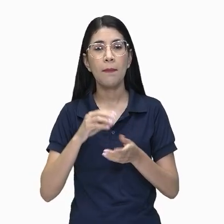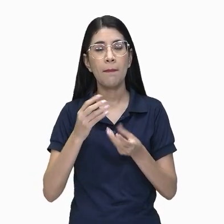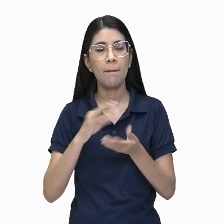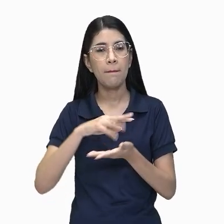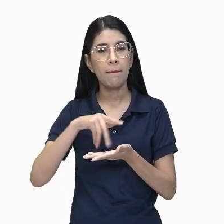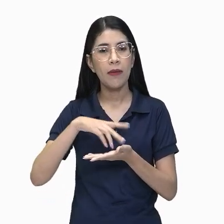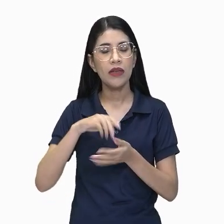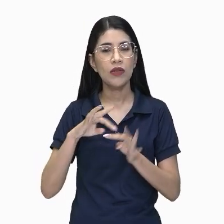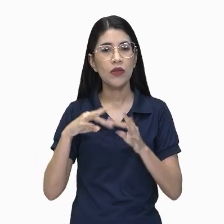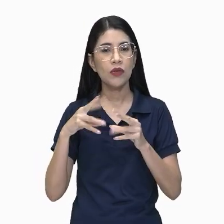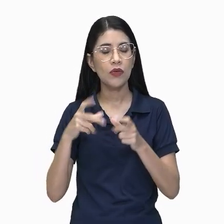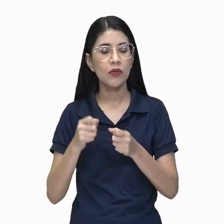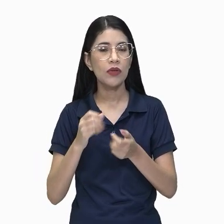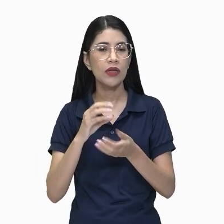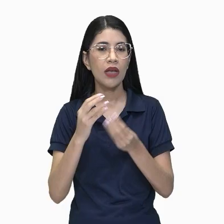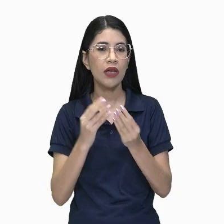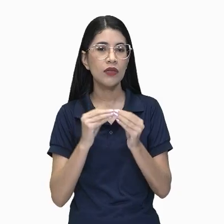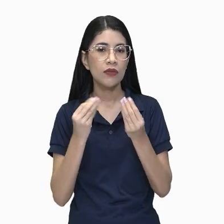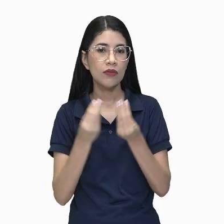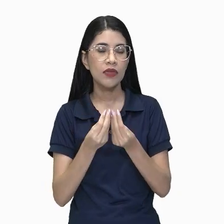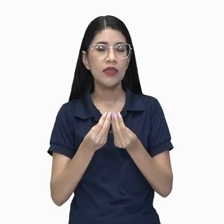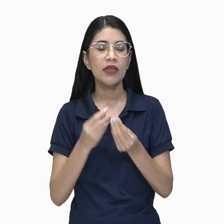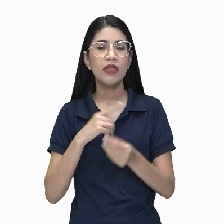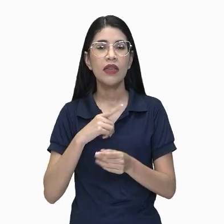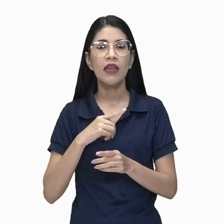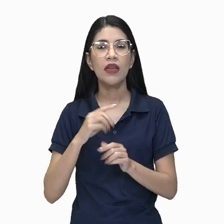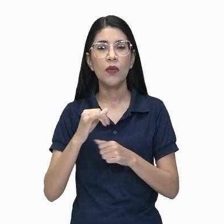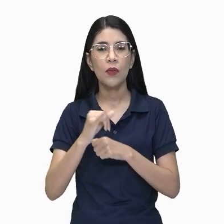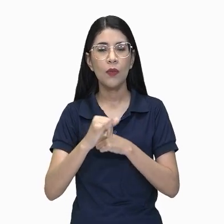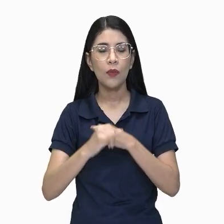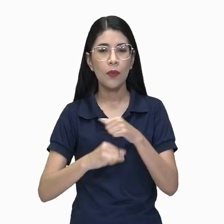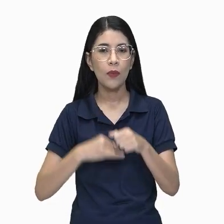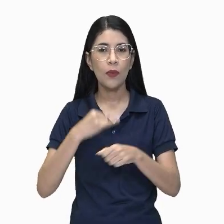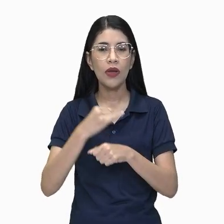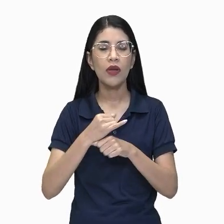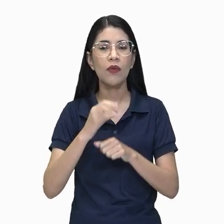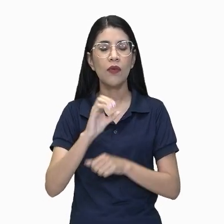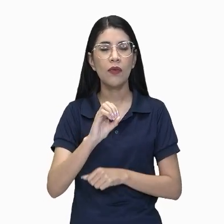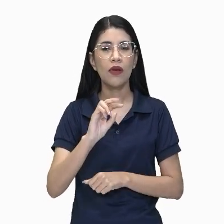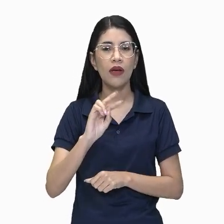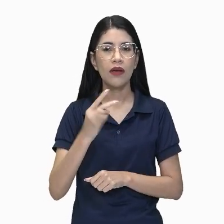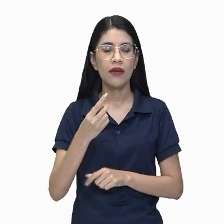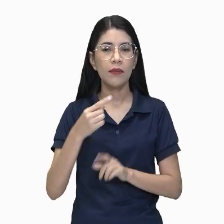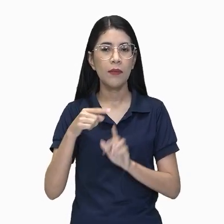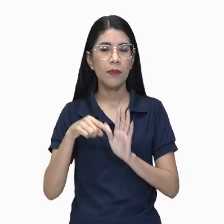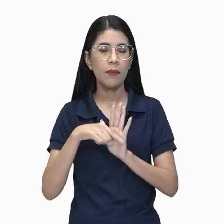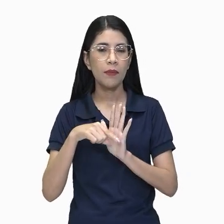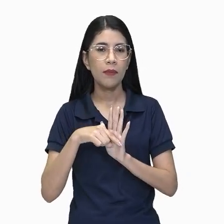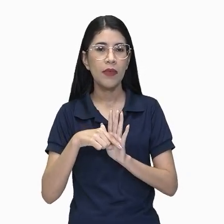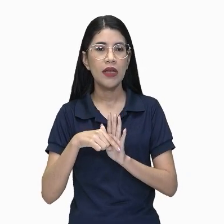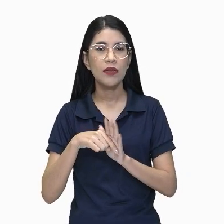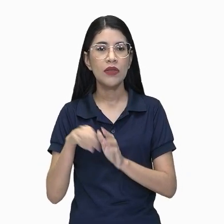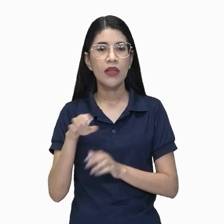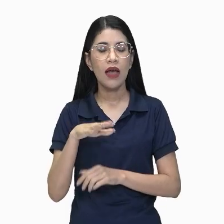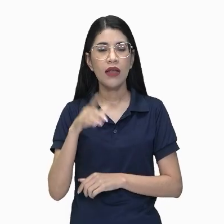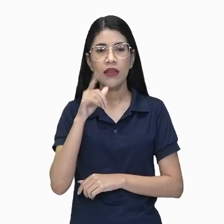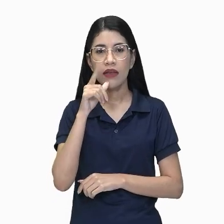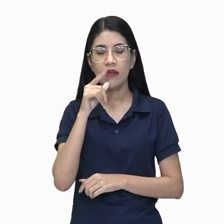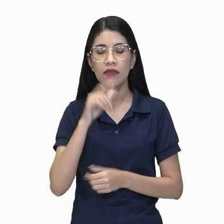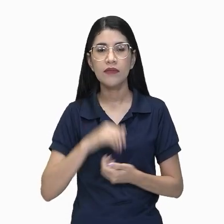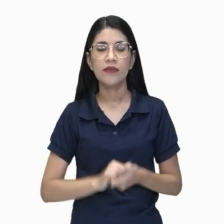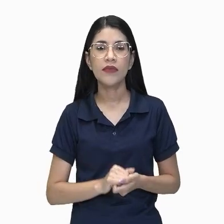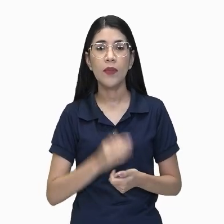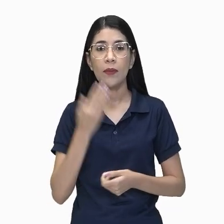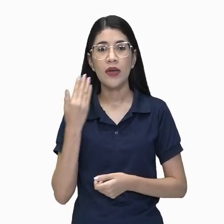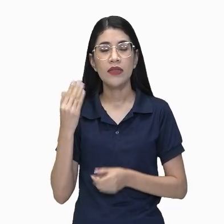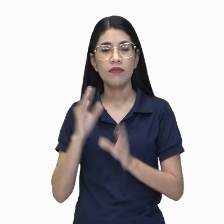que liberam íons OH- em meio aquoso. Então, eu tenho ali duas substâncias e observe